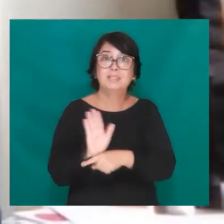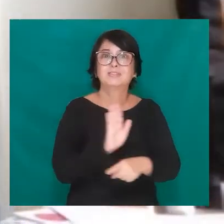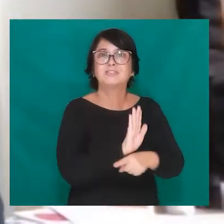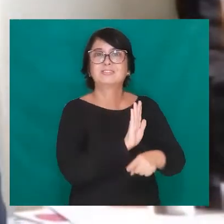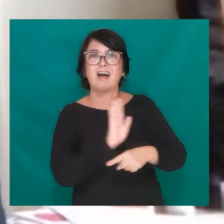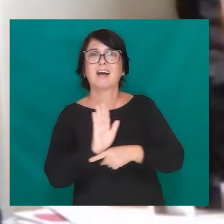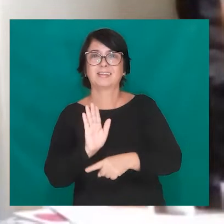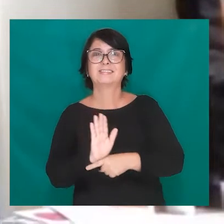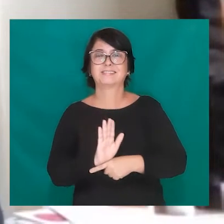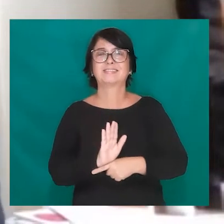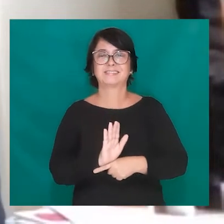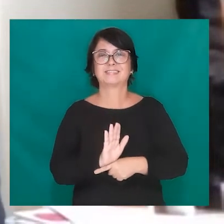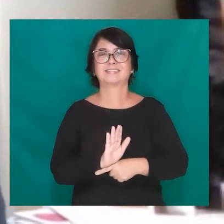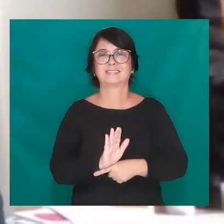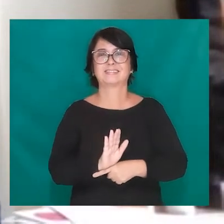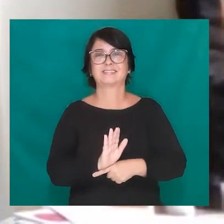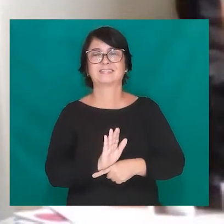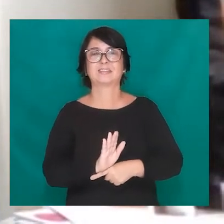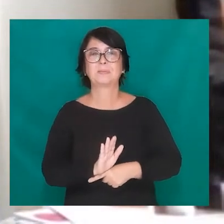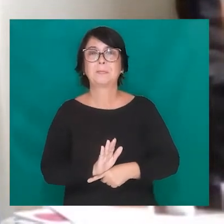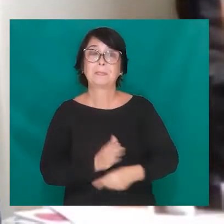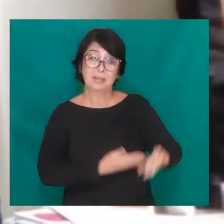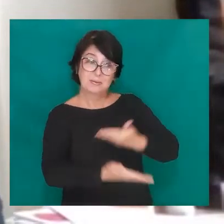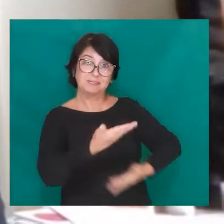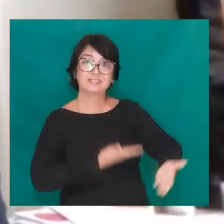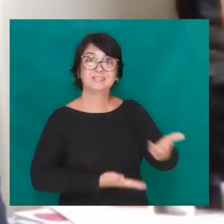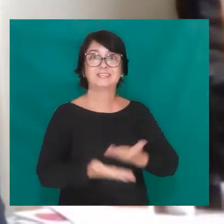teria Nelson Faria também, para compartilhar